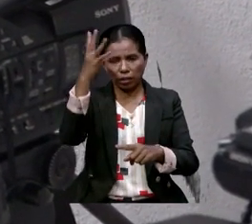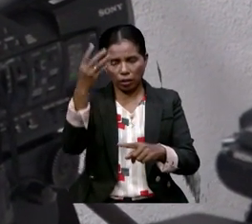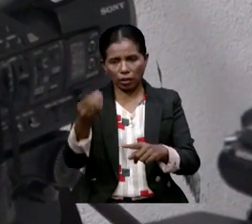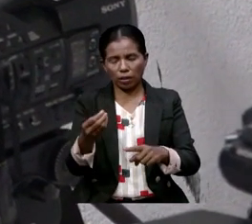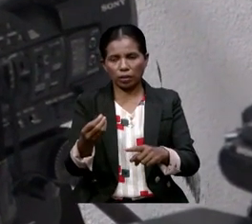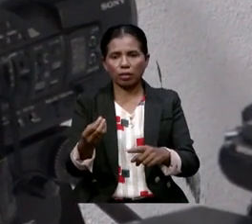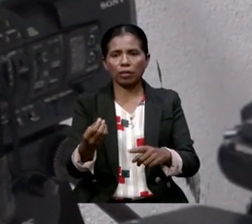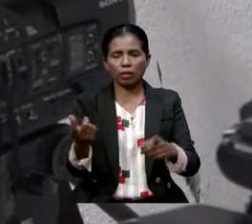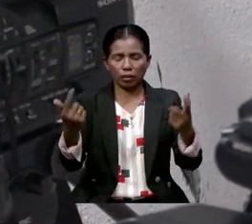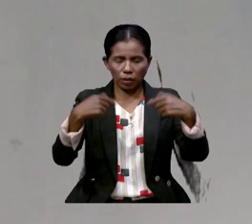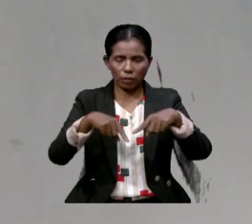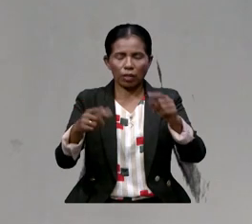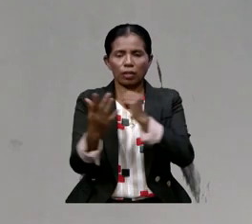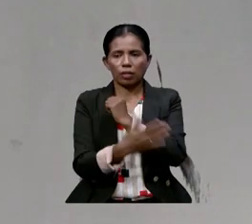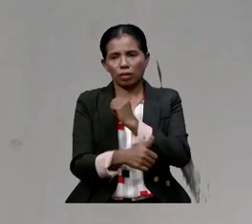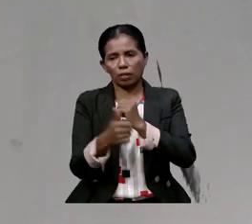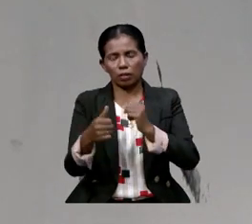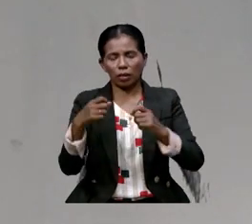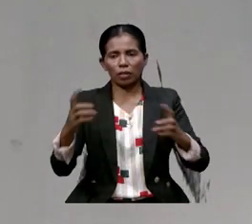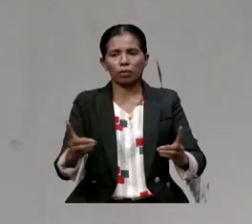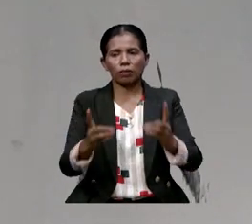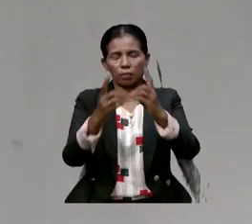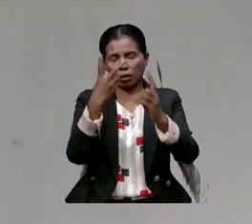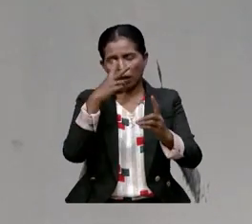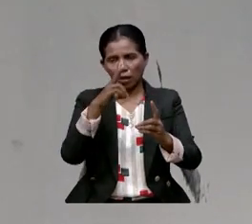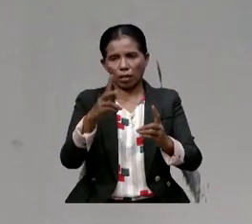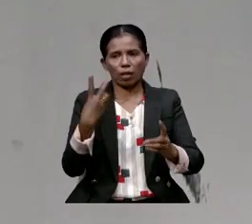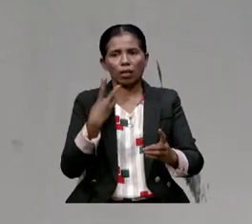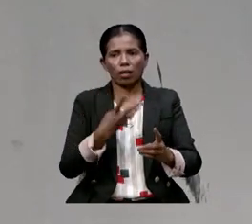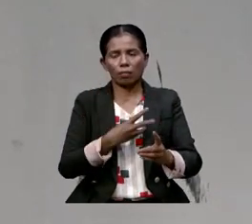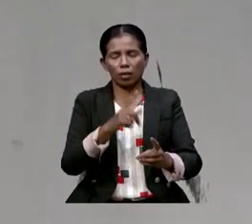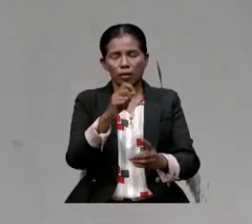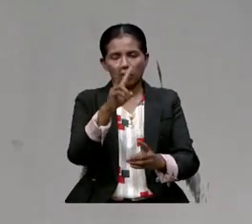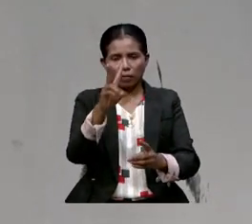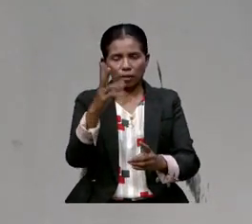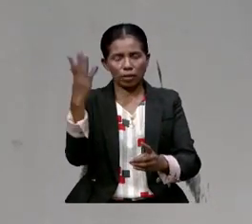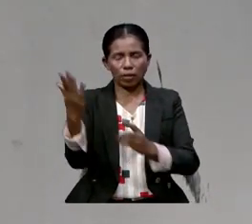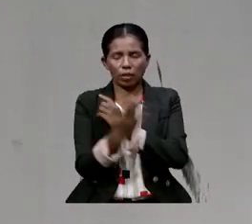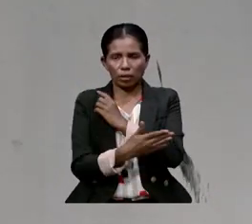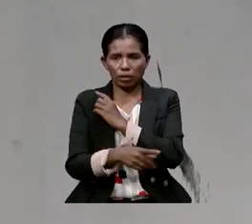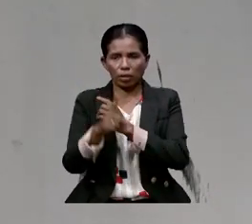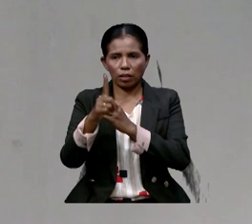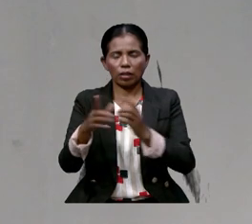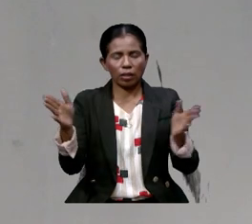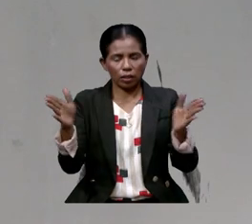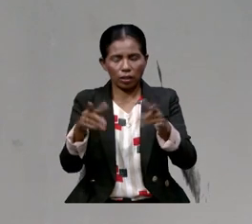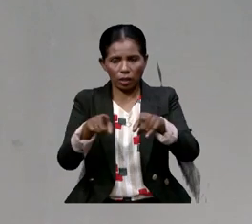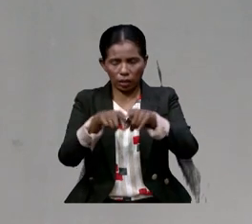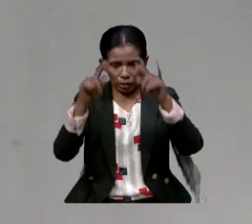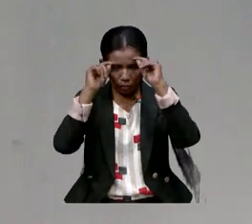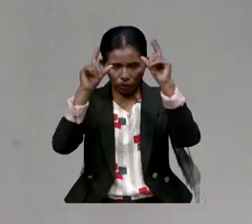fila valiur, será surau, será moça foda. A minha foi em Haré, televisão ida e a nação ida, kik no Timor-Leste, mas